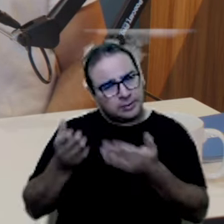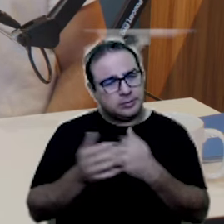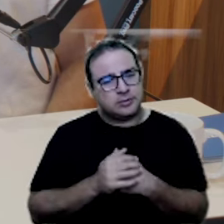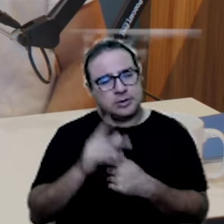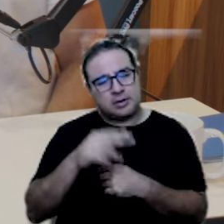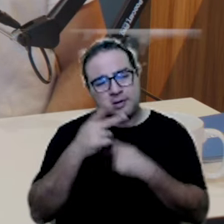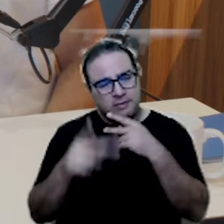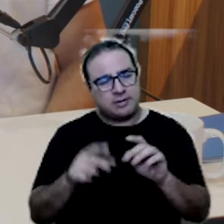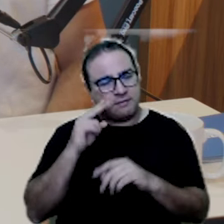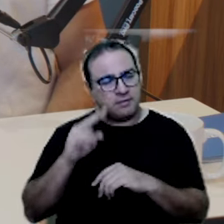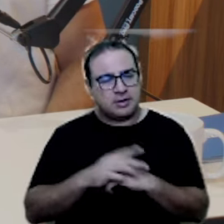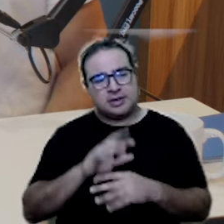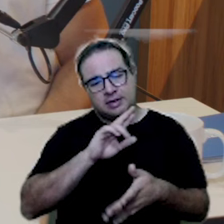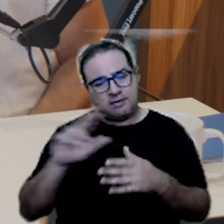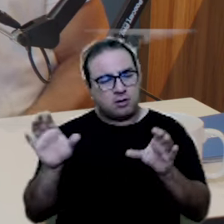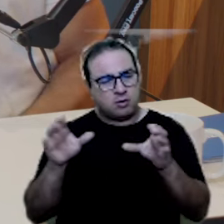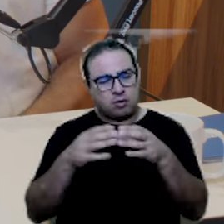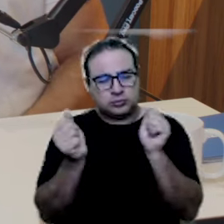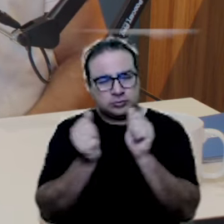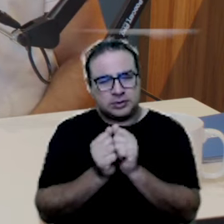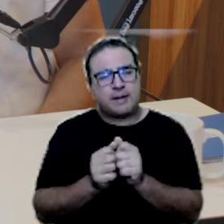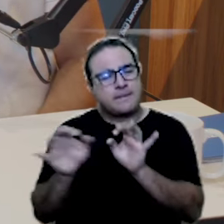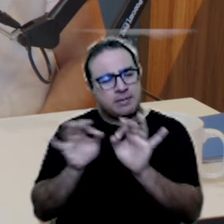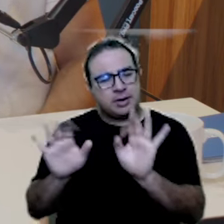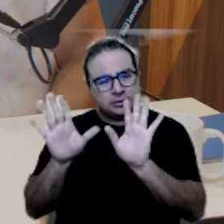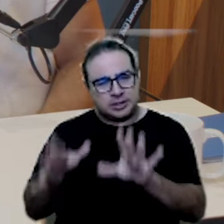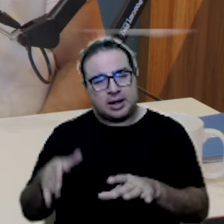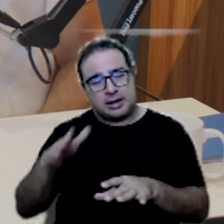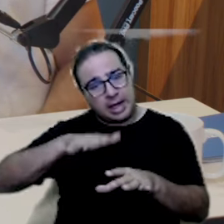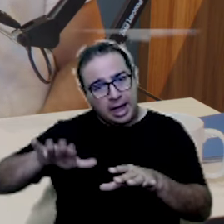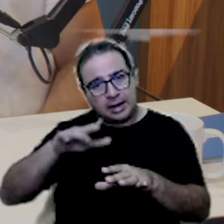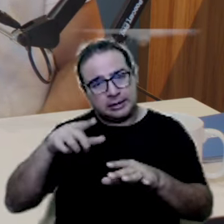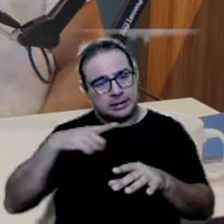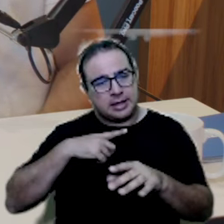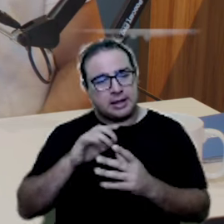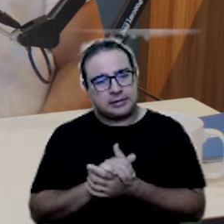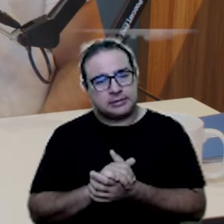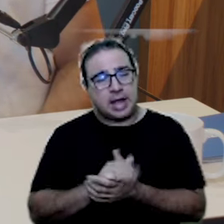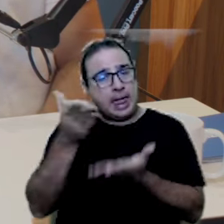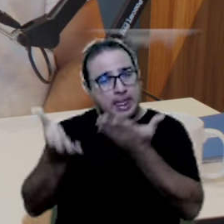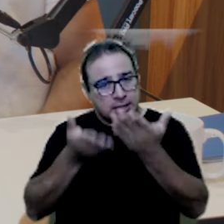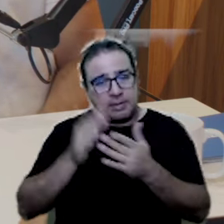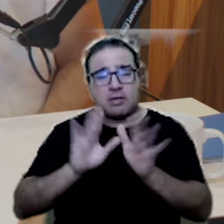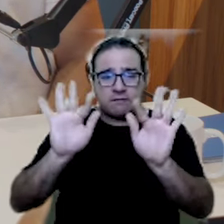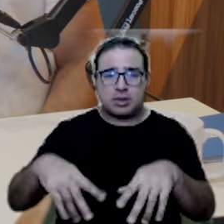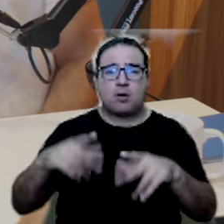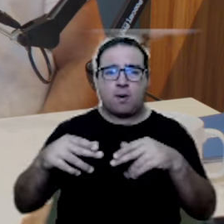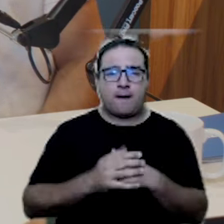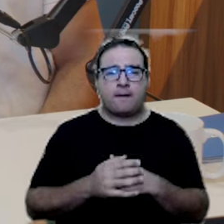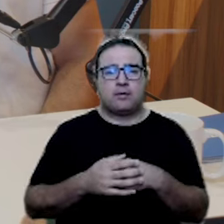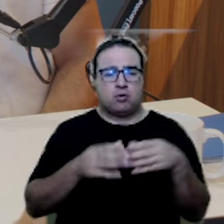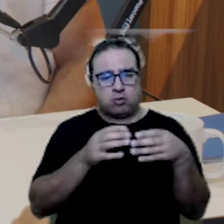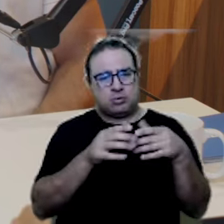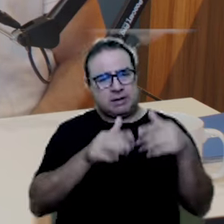atendimentos como vocês podem ver nós temos uma equipe extremamente preparada tanto no no no atendimento final quanto